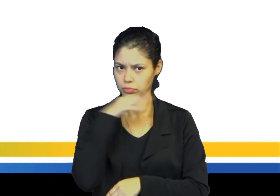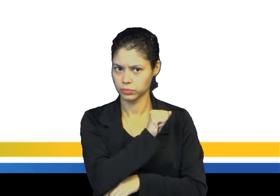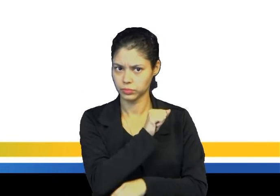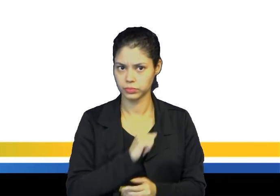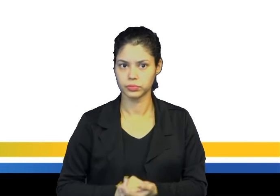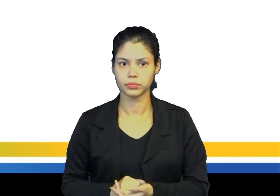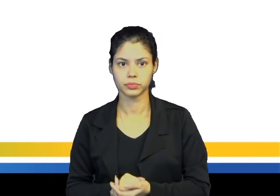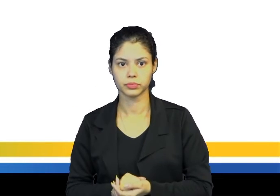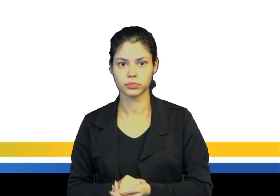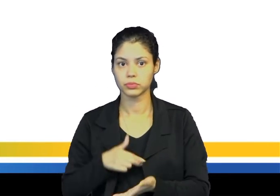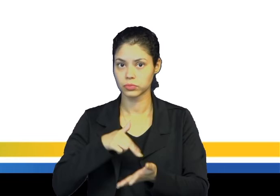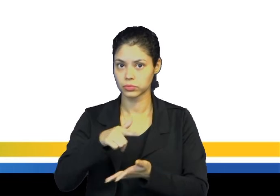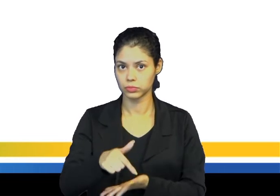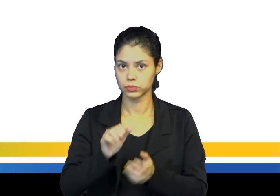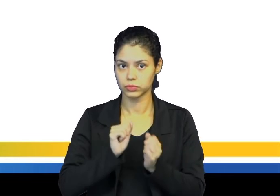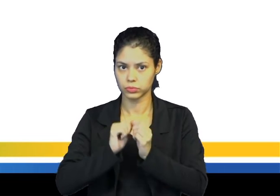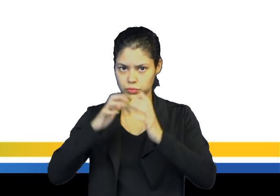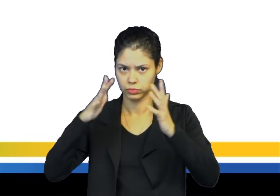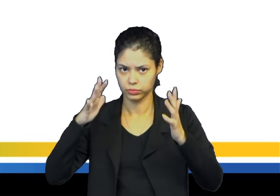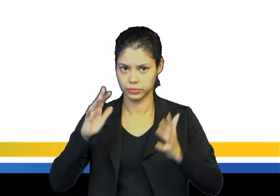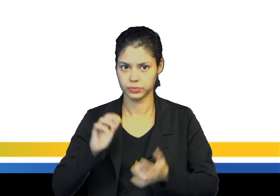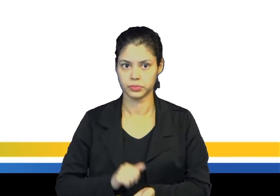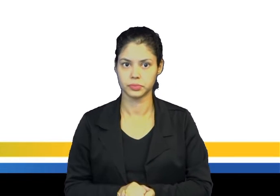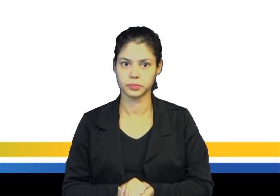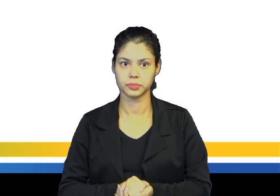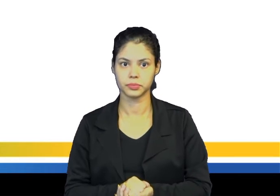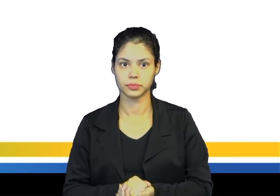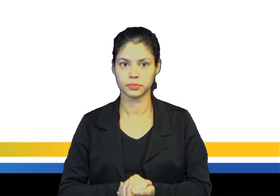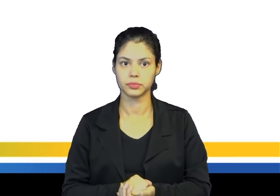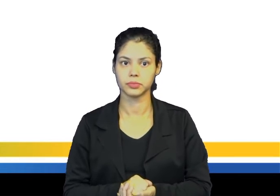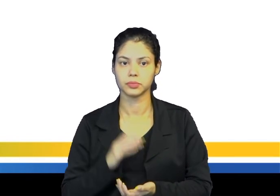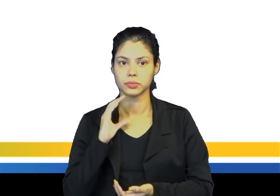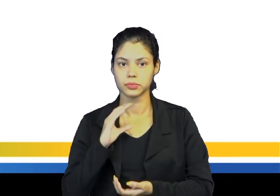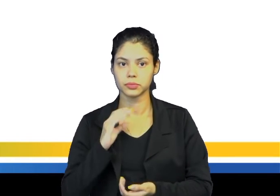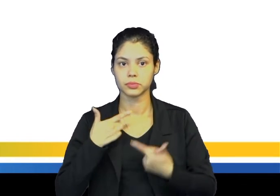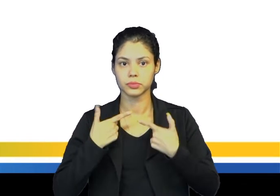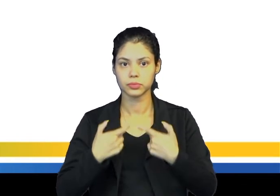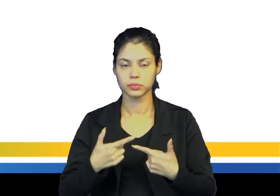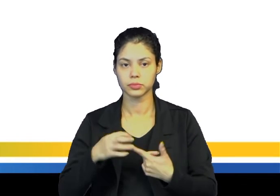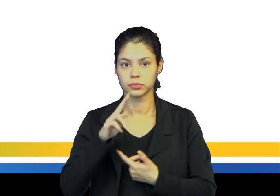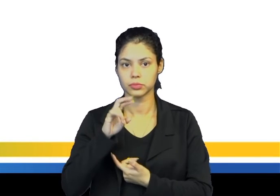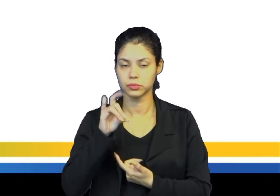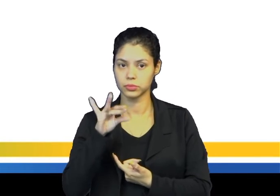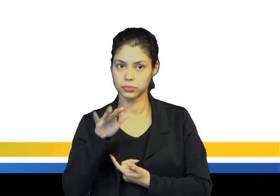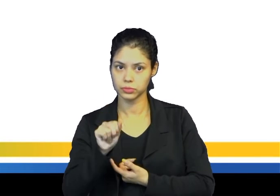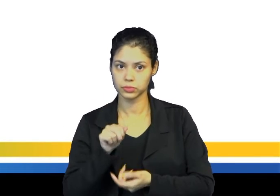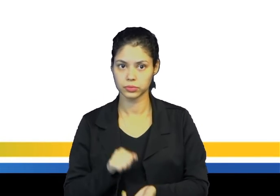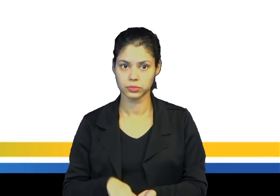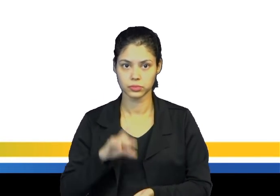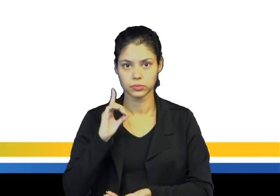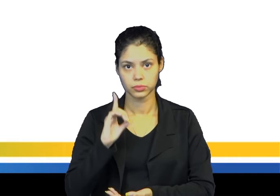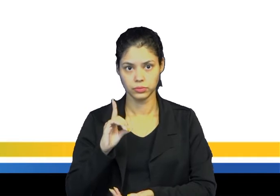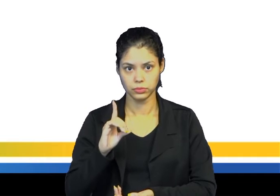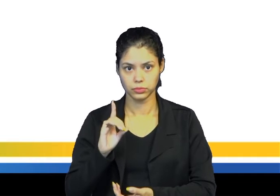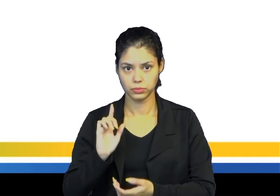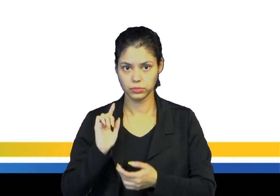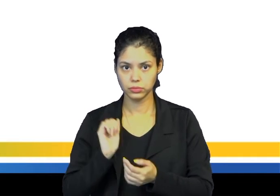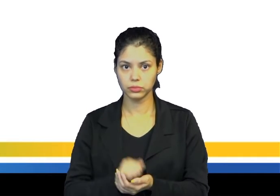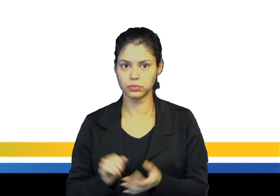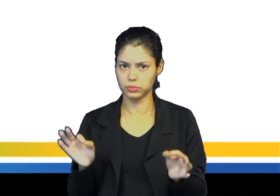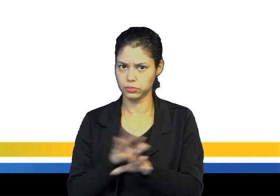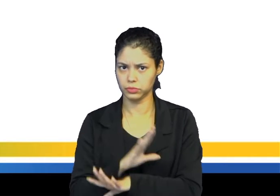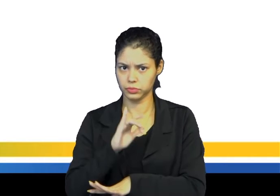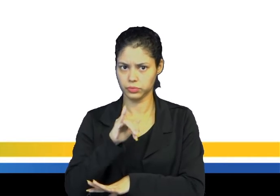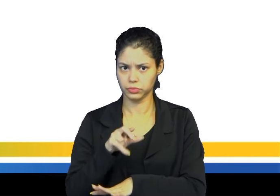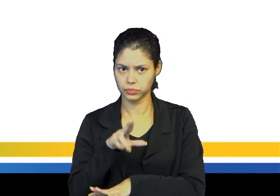Relâmpago. Letra B, Corrida Nuclear. Letra C, Guerra de Trincheiras. Letra D,